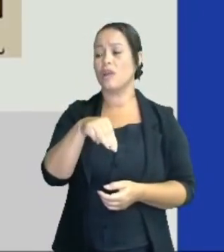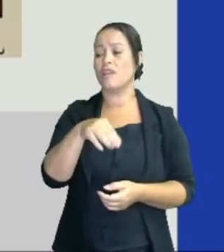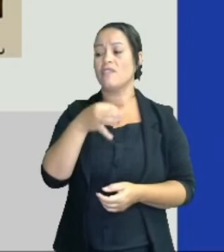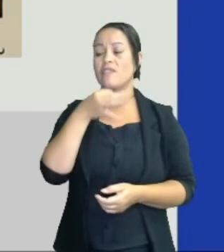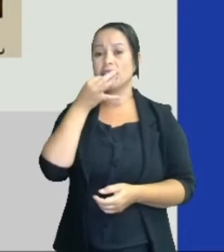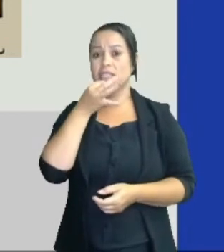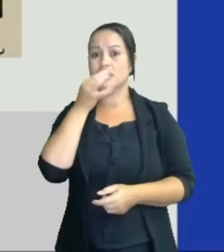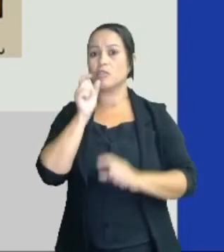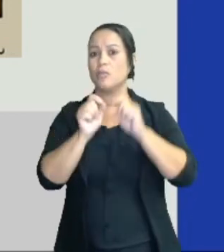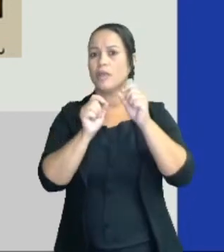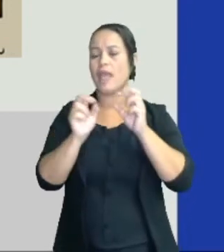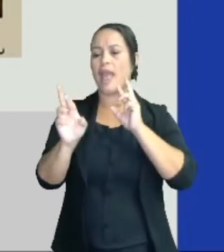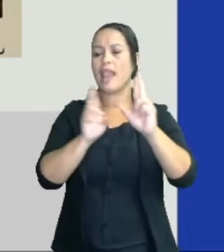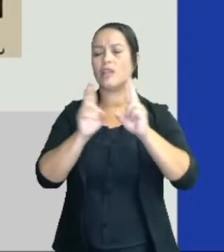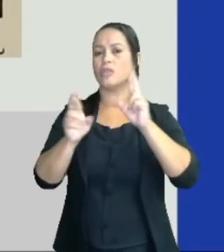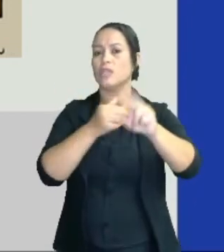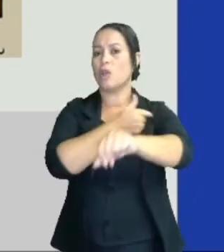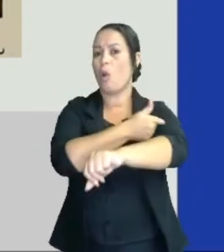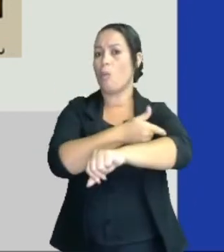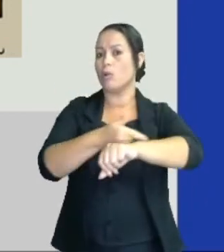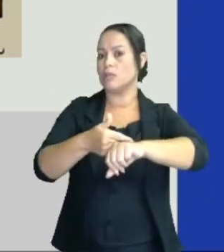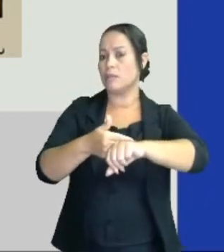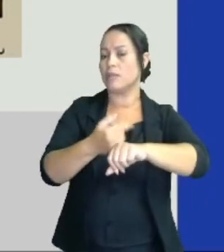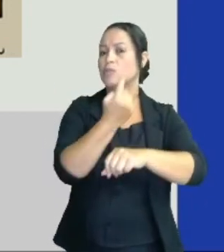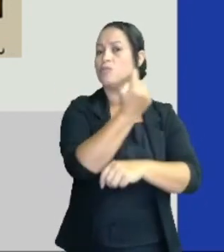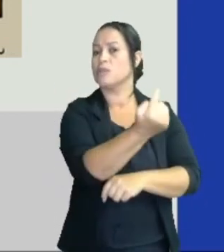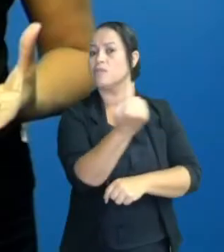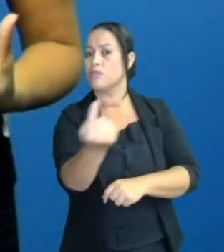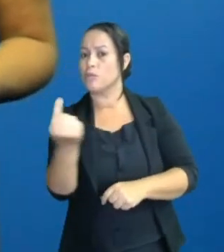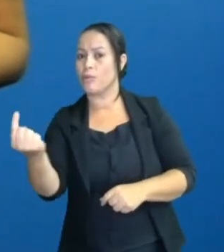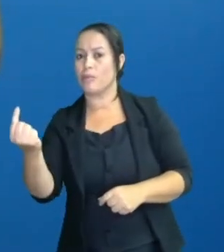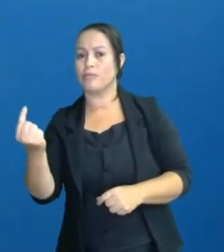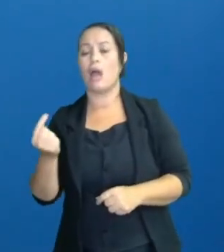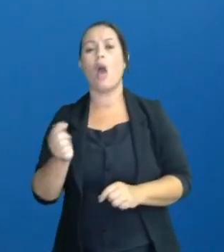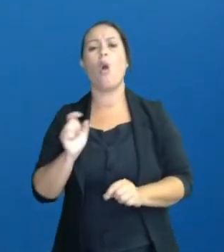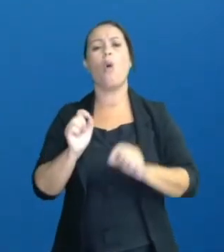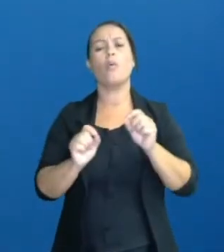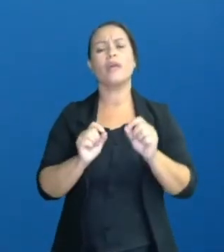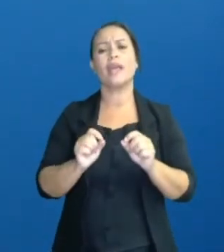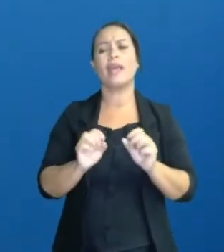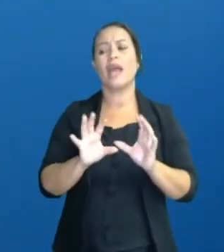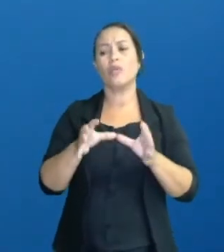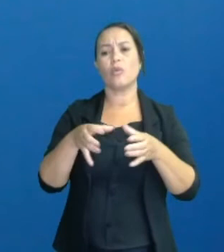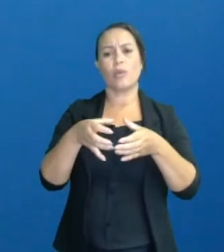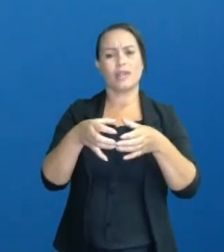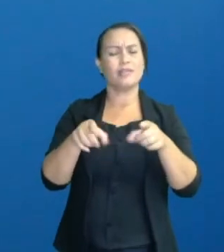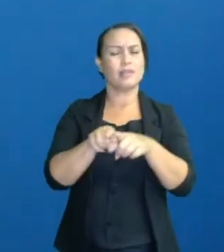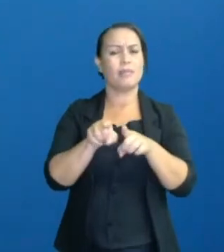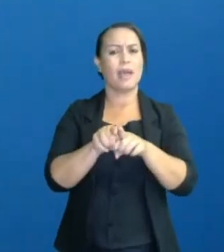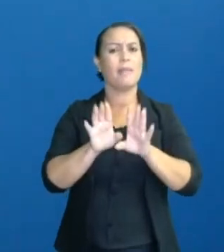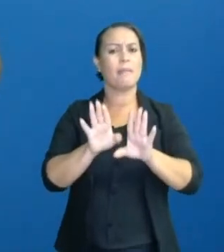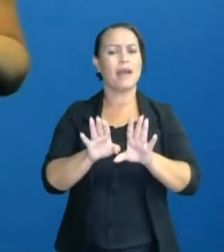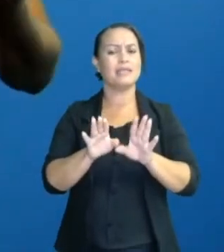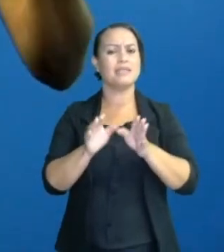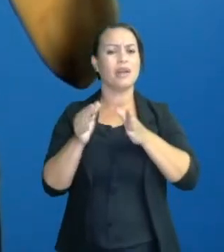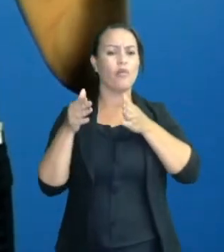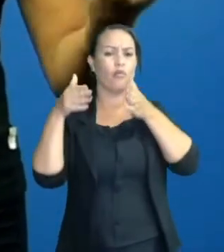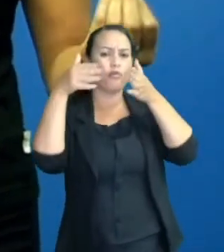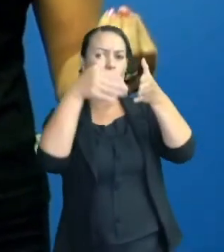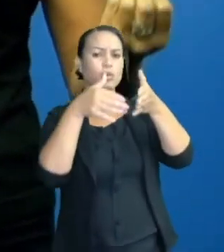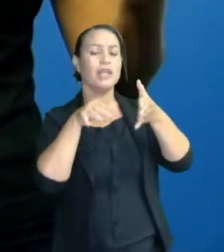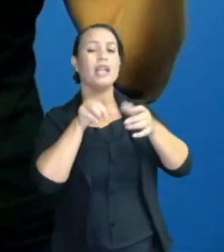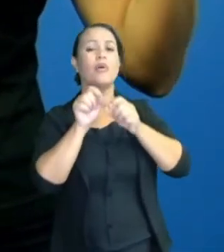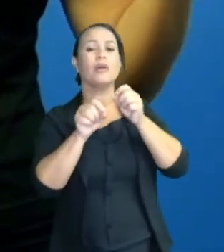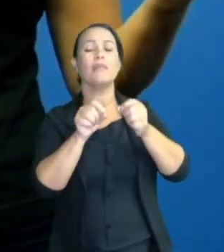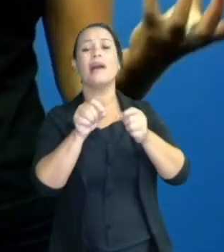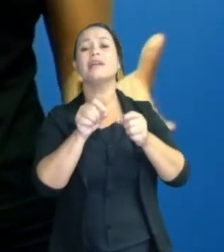críticas relacionadas a comportamentos individuais. Ele faz no coletivo também, mas ele é voltado mais para